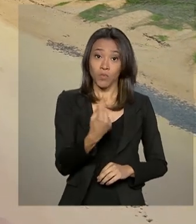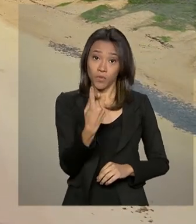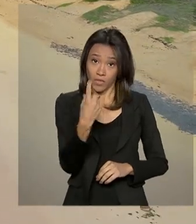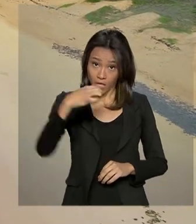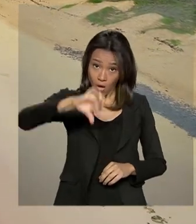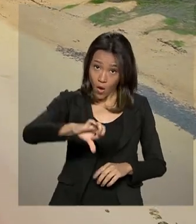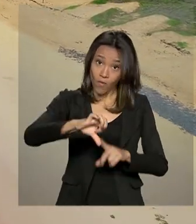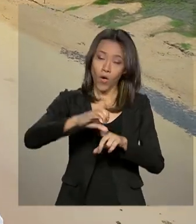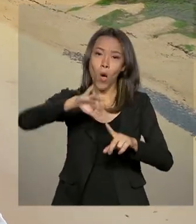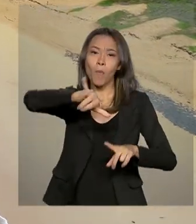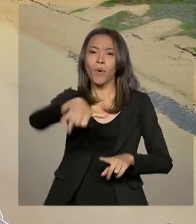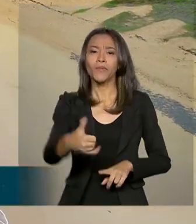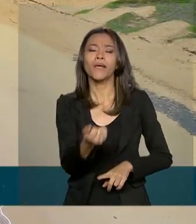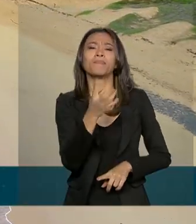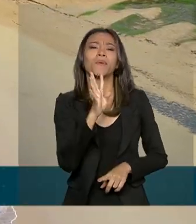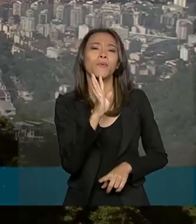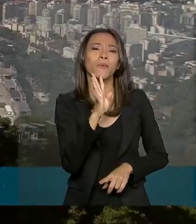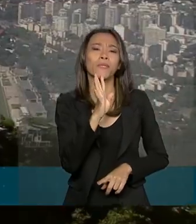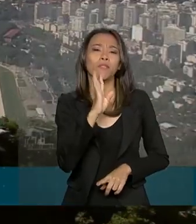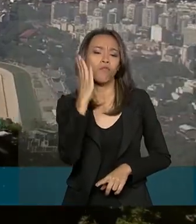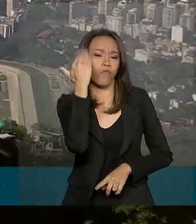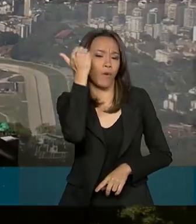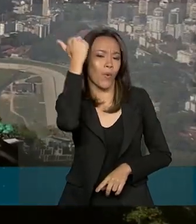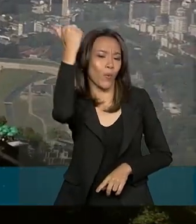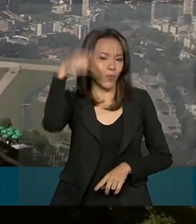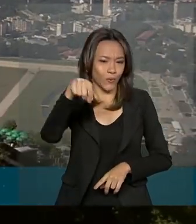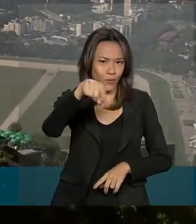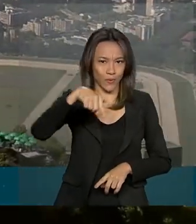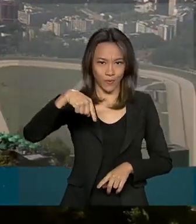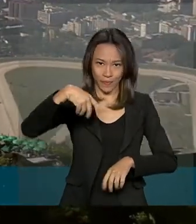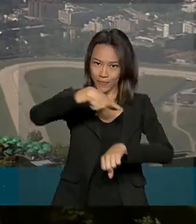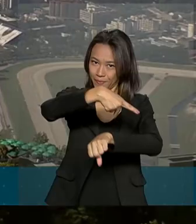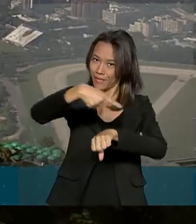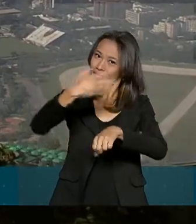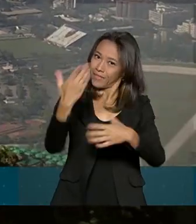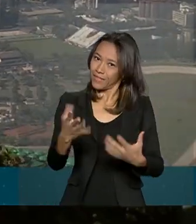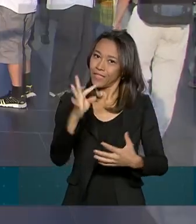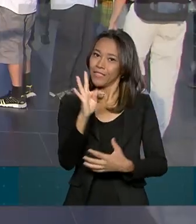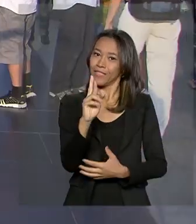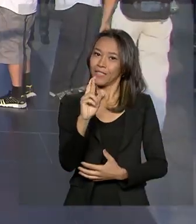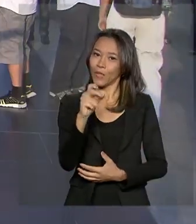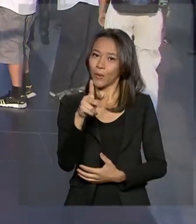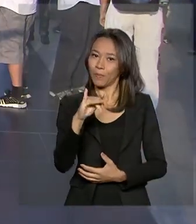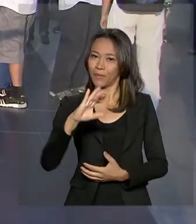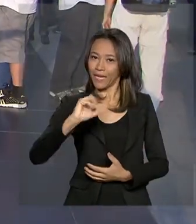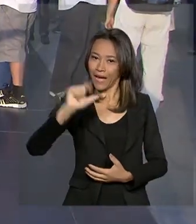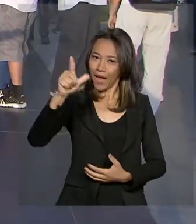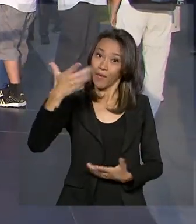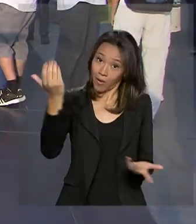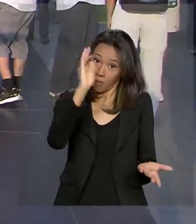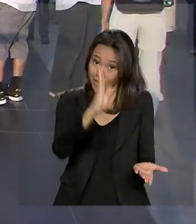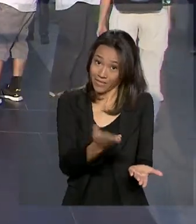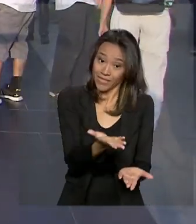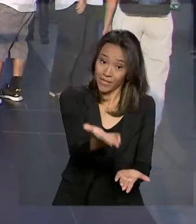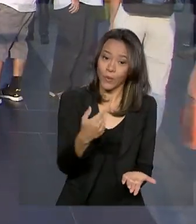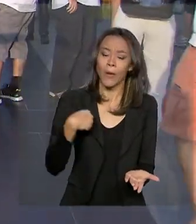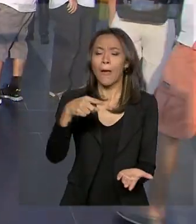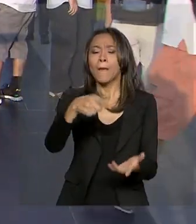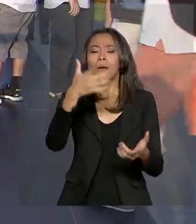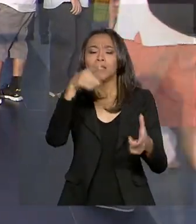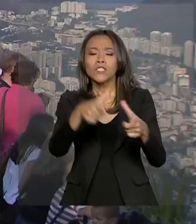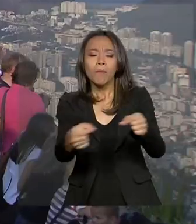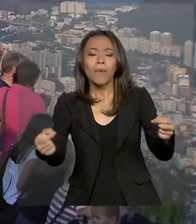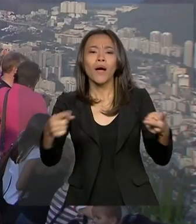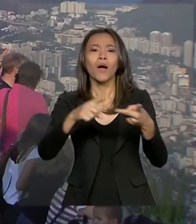oportunidades para quem quer conhecer o famoso país tropical se multiplicaram. Desde junho, turistas do Japão,